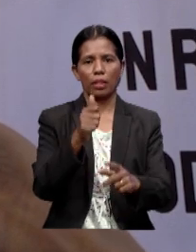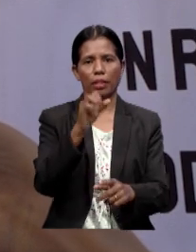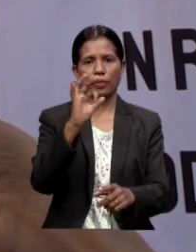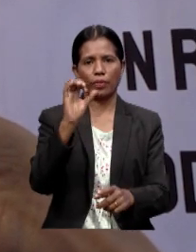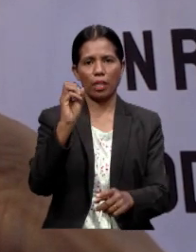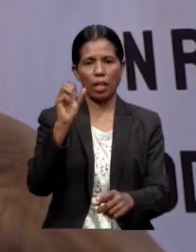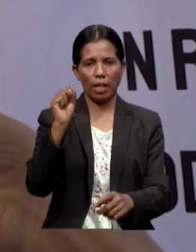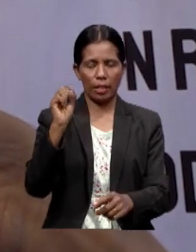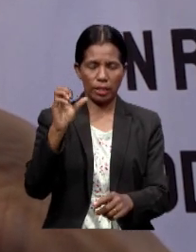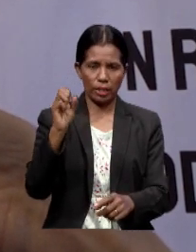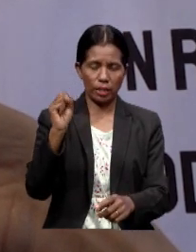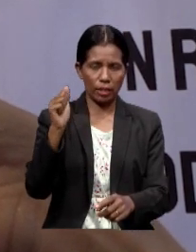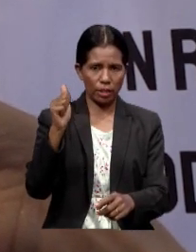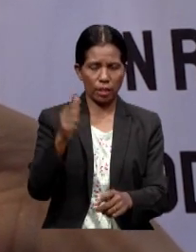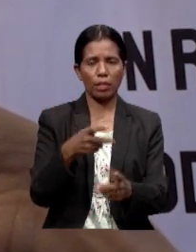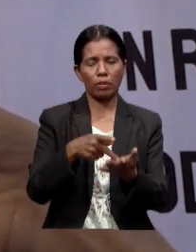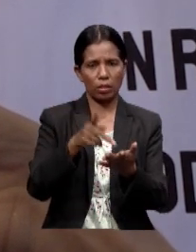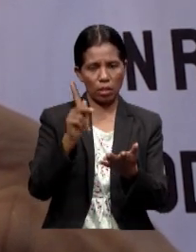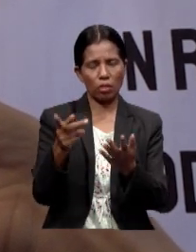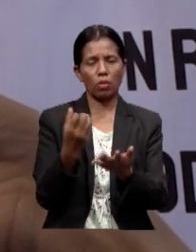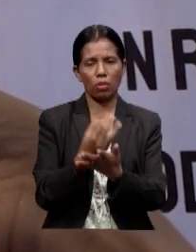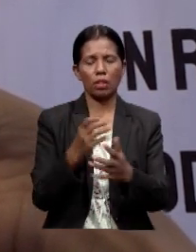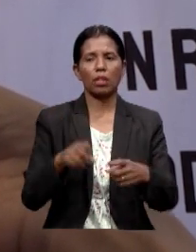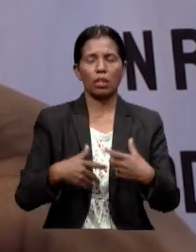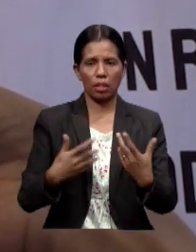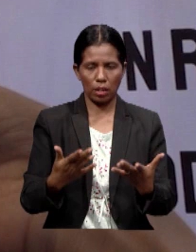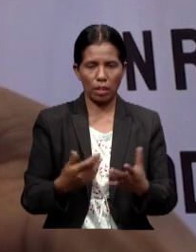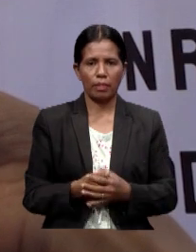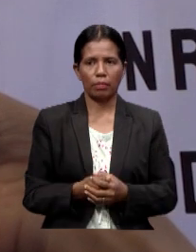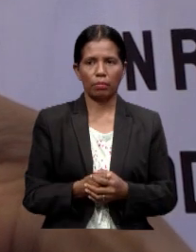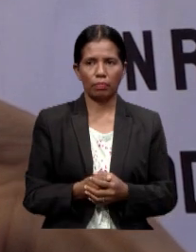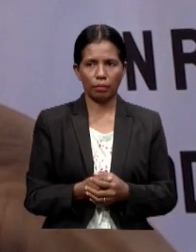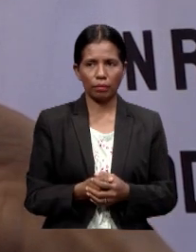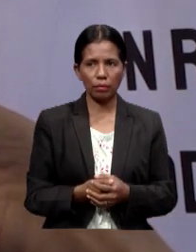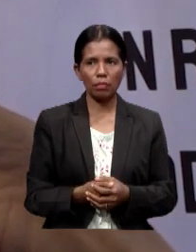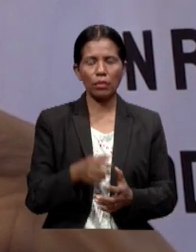inspetor geral fote decisão se ele coima o coima ne rasi ke iha